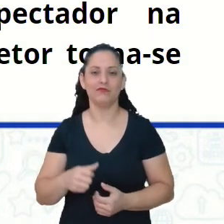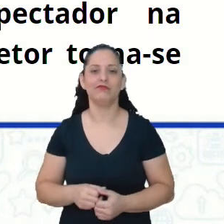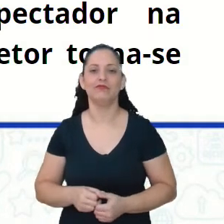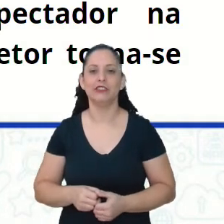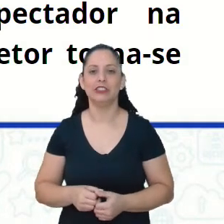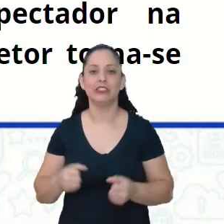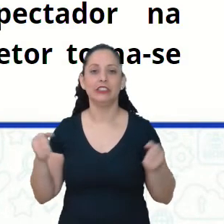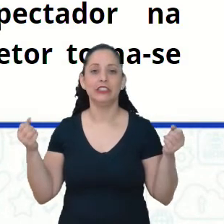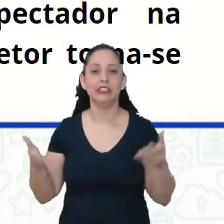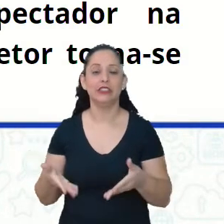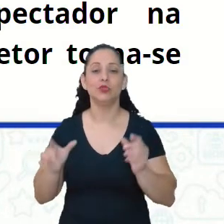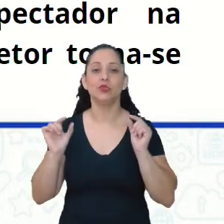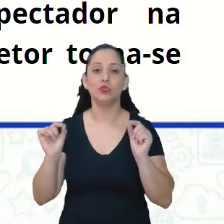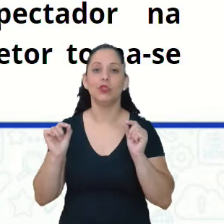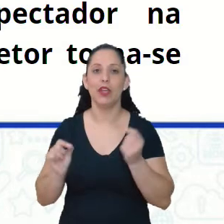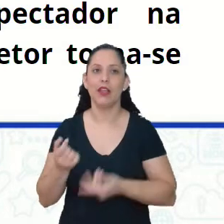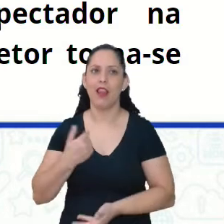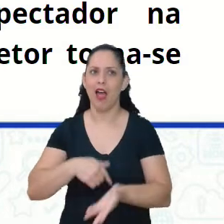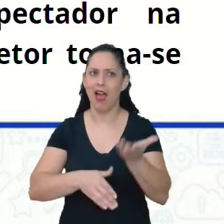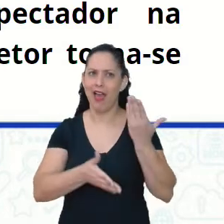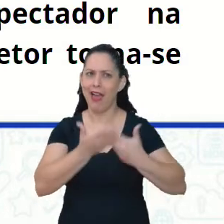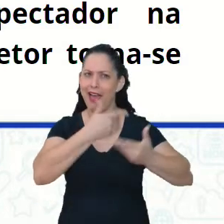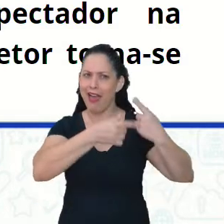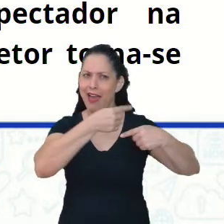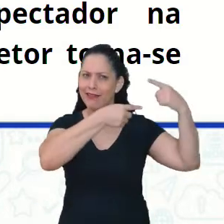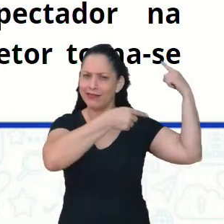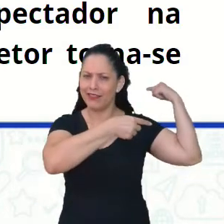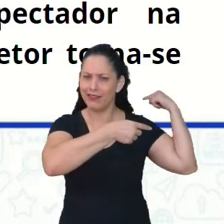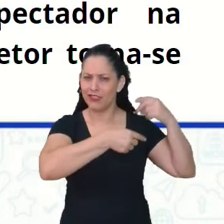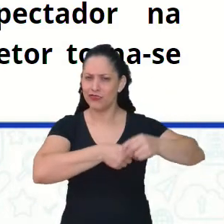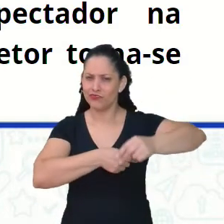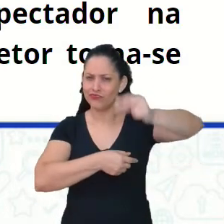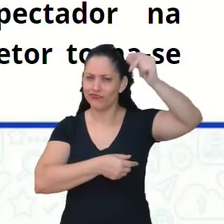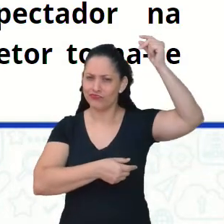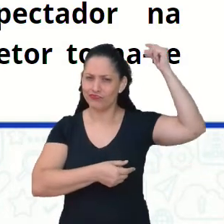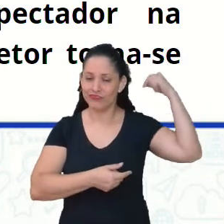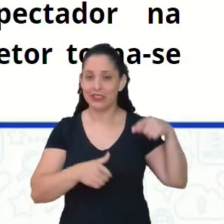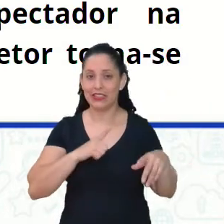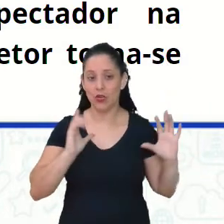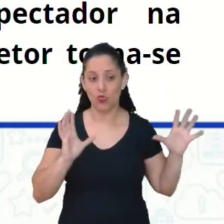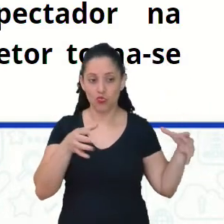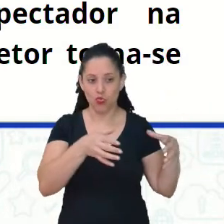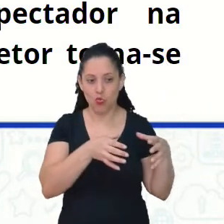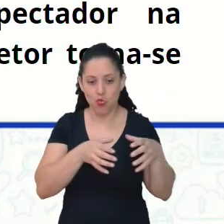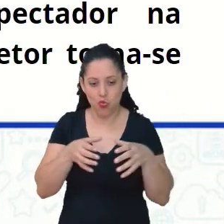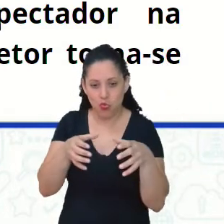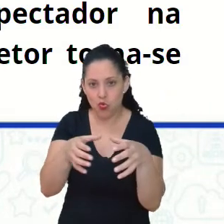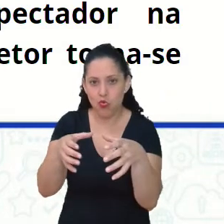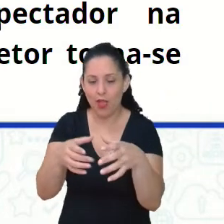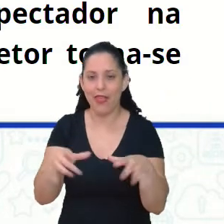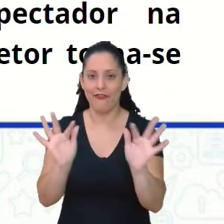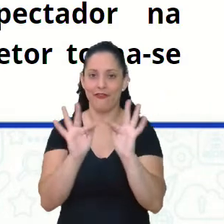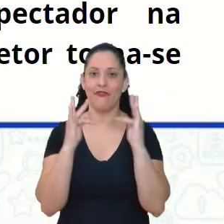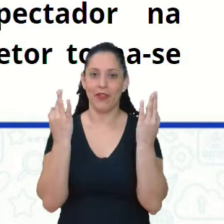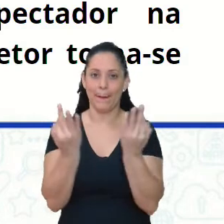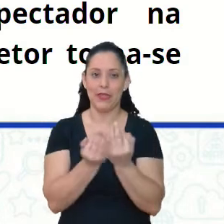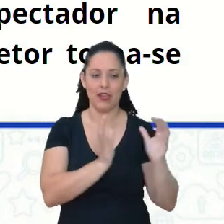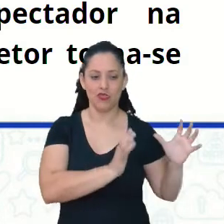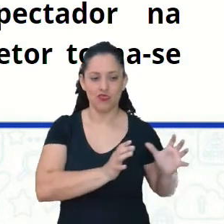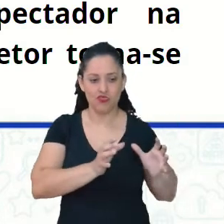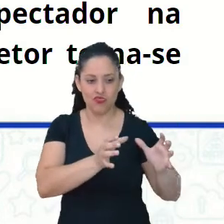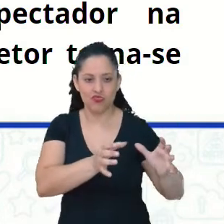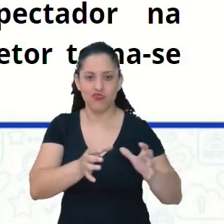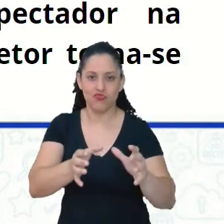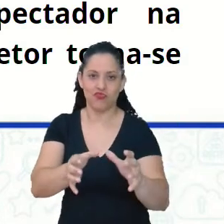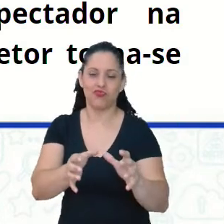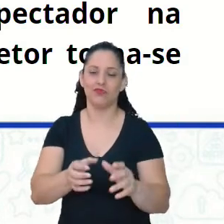né? Porque isso era muito forte na Idade Média, no teatro medieval, né? As trupes. As trupes eram, né, famílias, praticamente. Exatamente. E